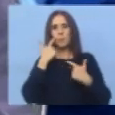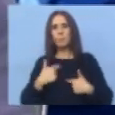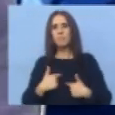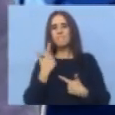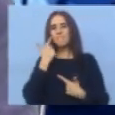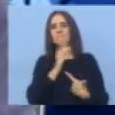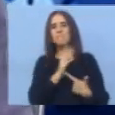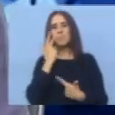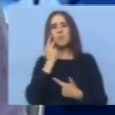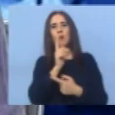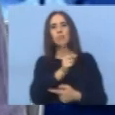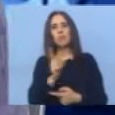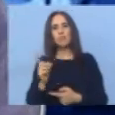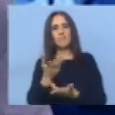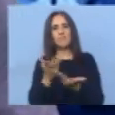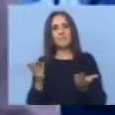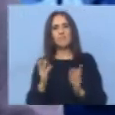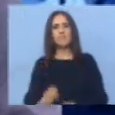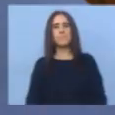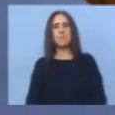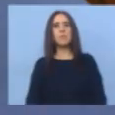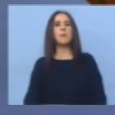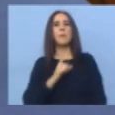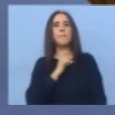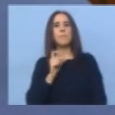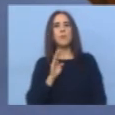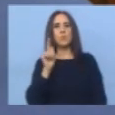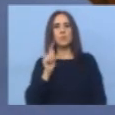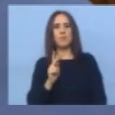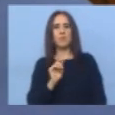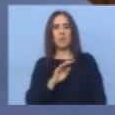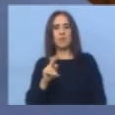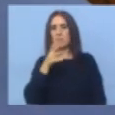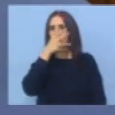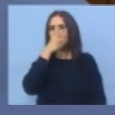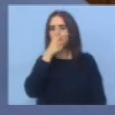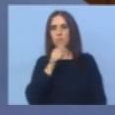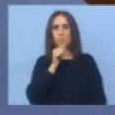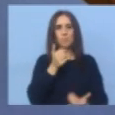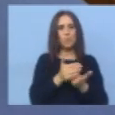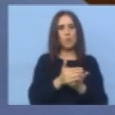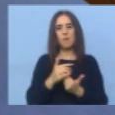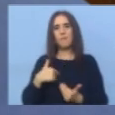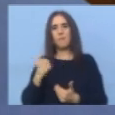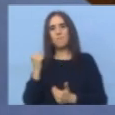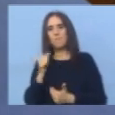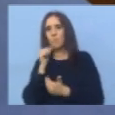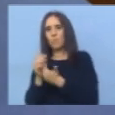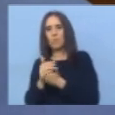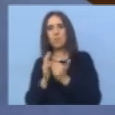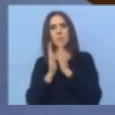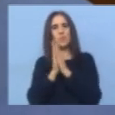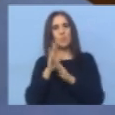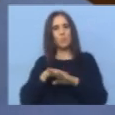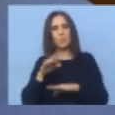na própria vida de Deus. Infelizmente, Padre Zé Vieira continua-se a morrer e a matar por causa da religião. Sim, em nome de Deus. E em nome de Deus. No